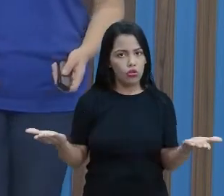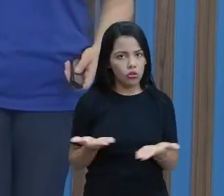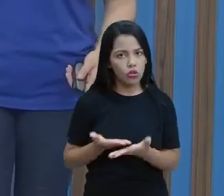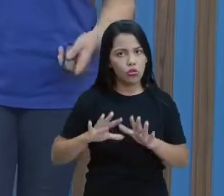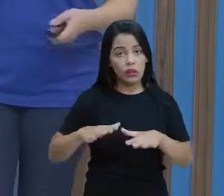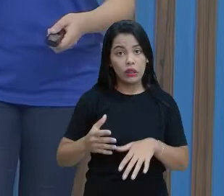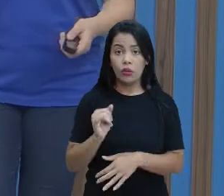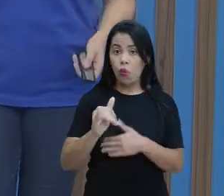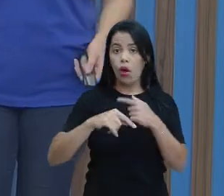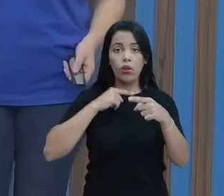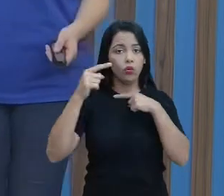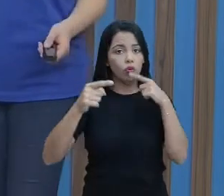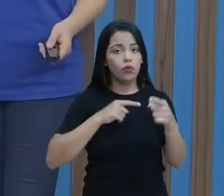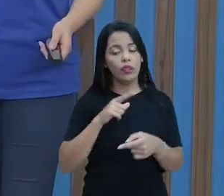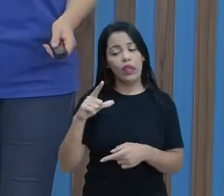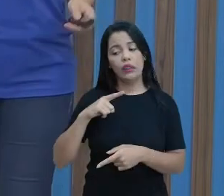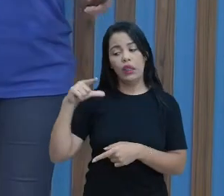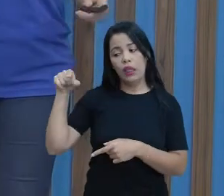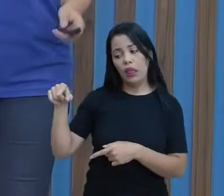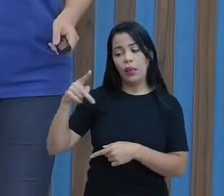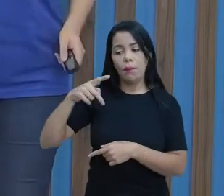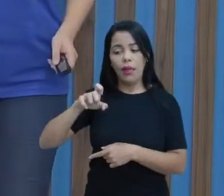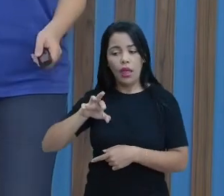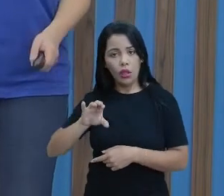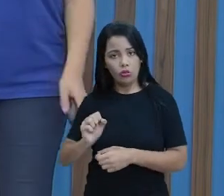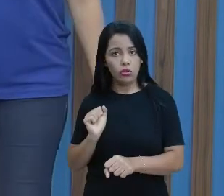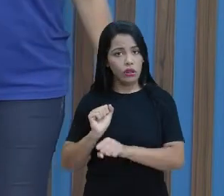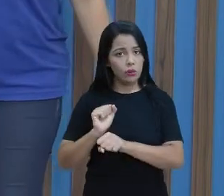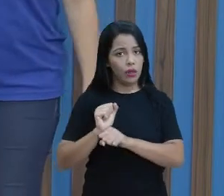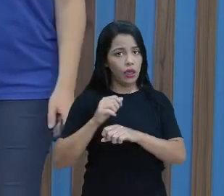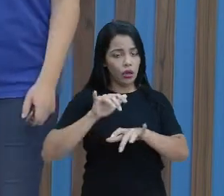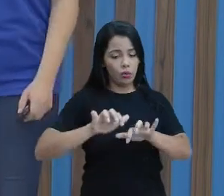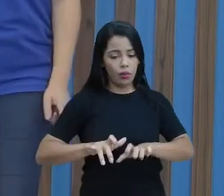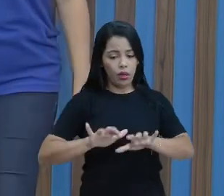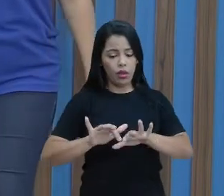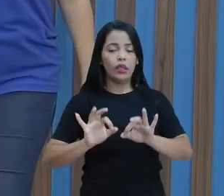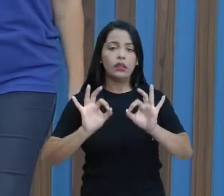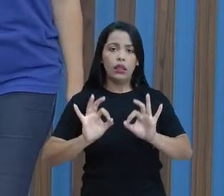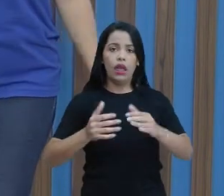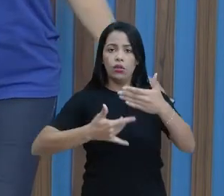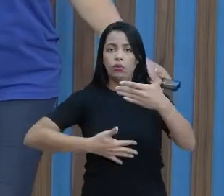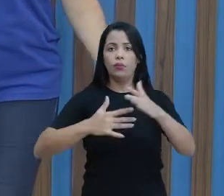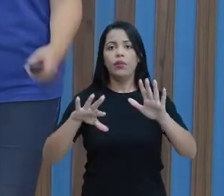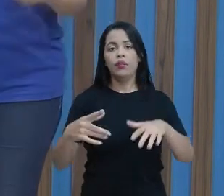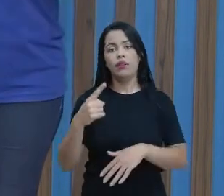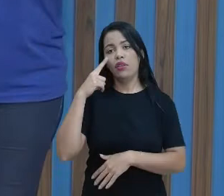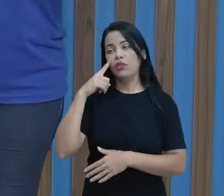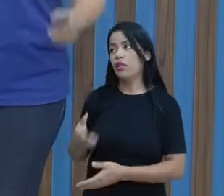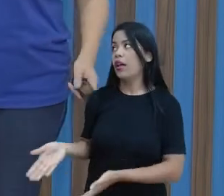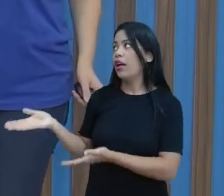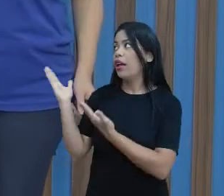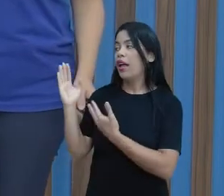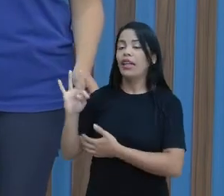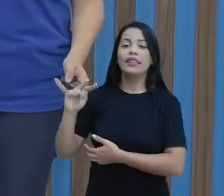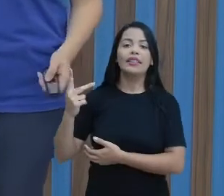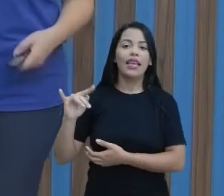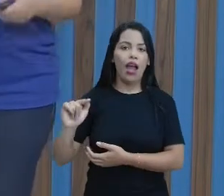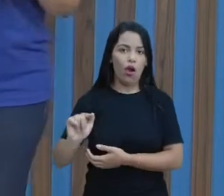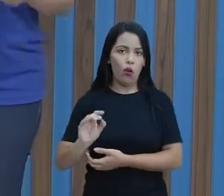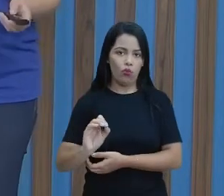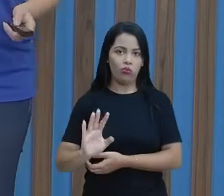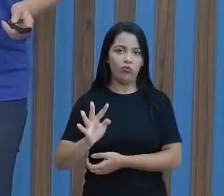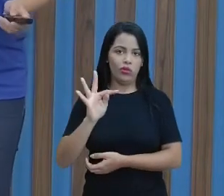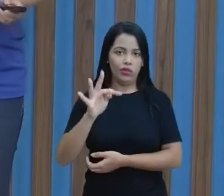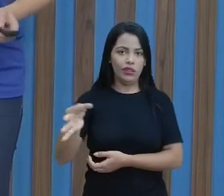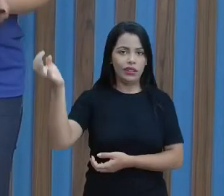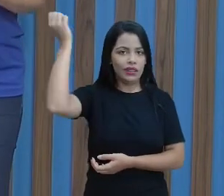bom? E aqui, vocês sabem que a gente trabalha em conjunto, o professor Tiago já está aqui aparecendo, pedindo para a gente começar a nossa aula e